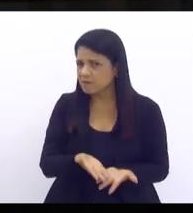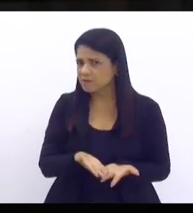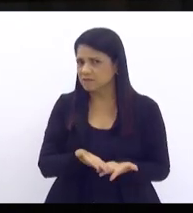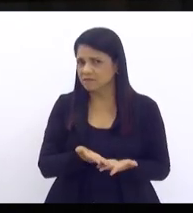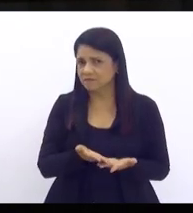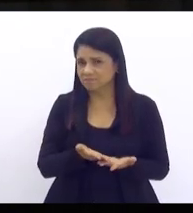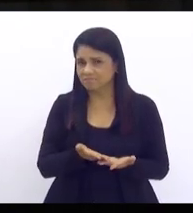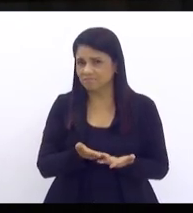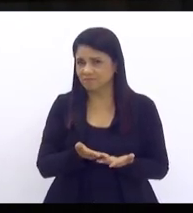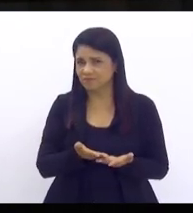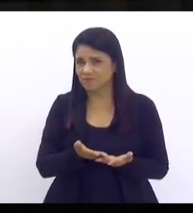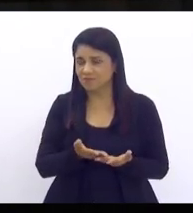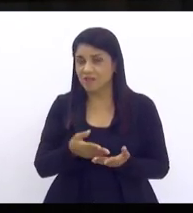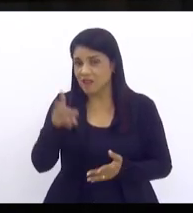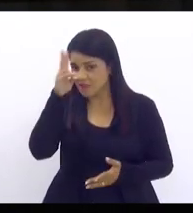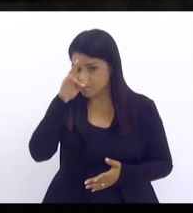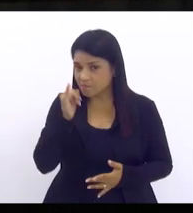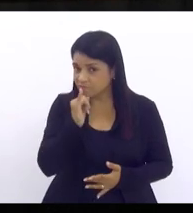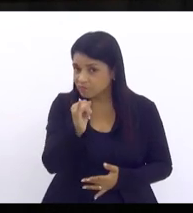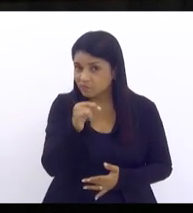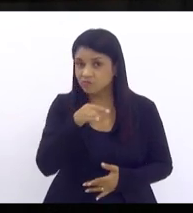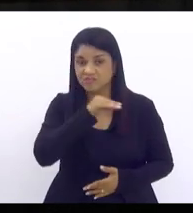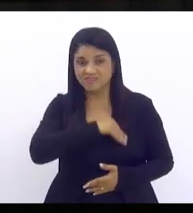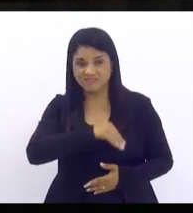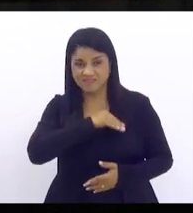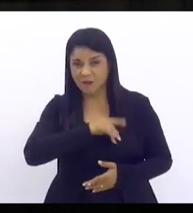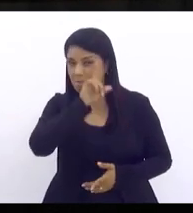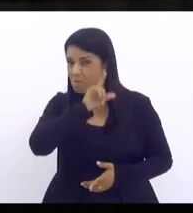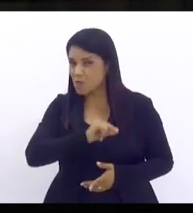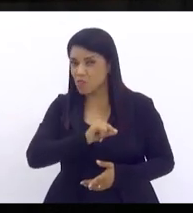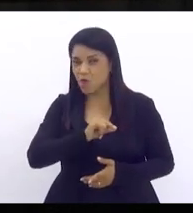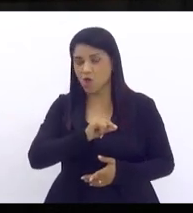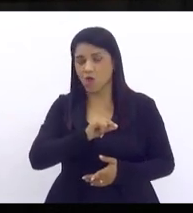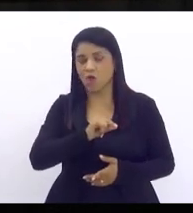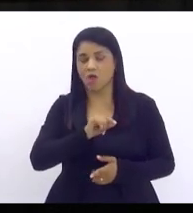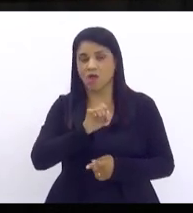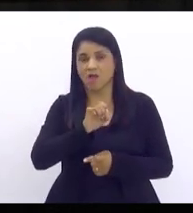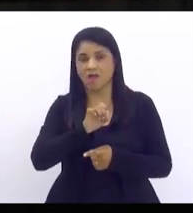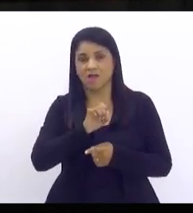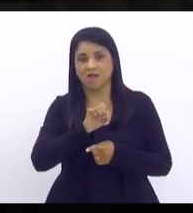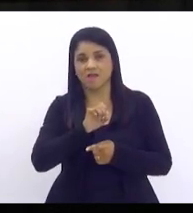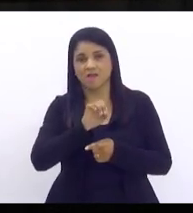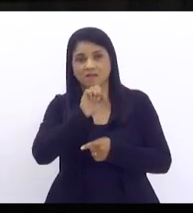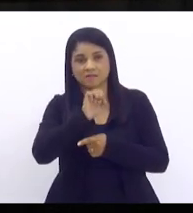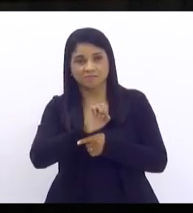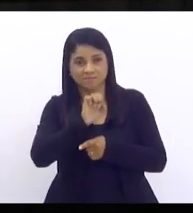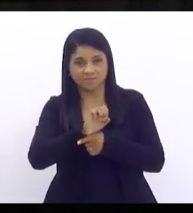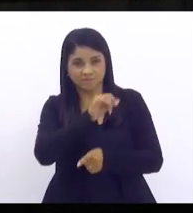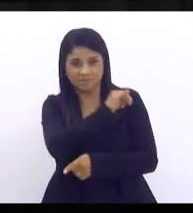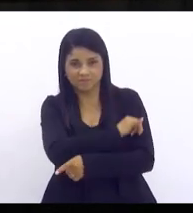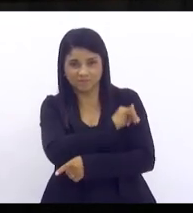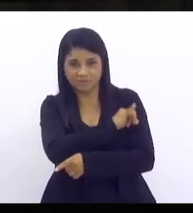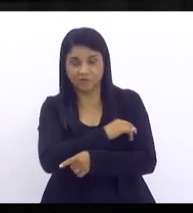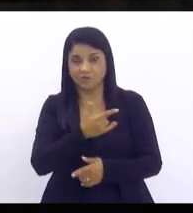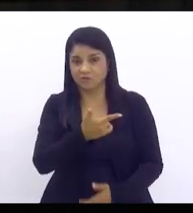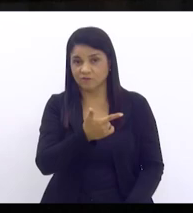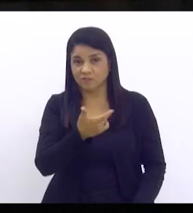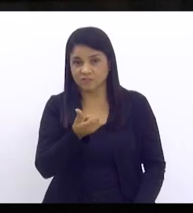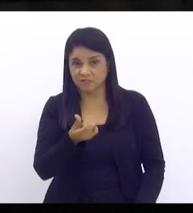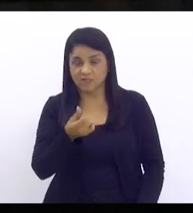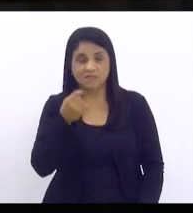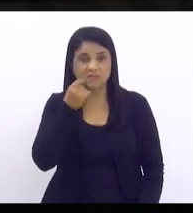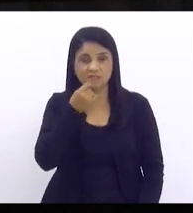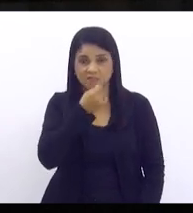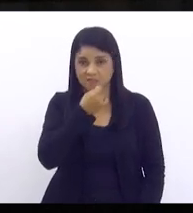o menor piso salarial do país. Estamos no dia 26 de setembro de 2023 e, até